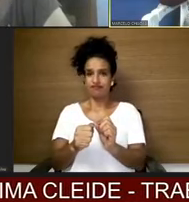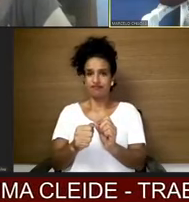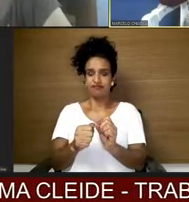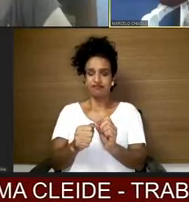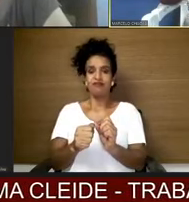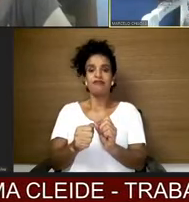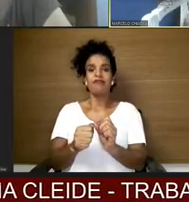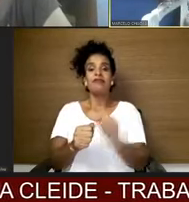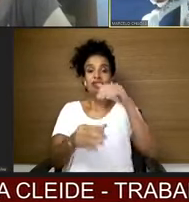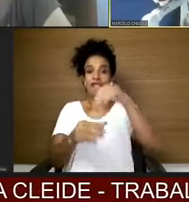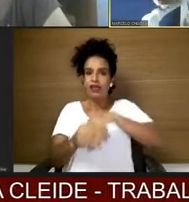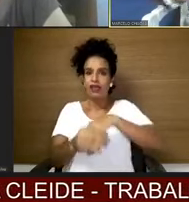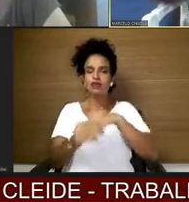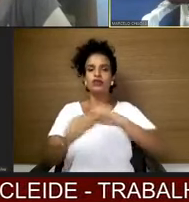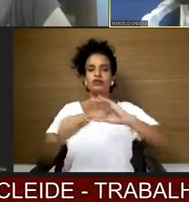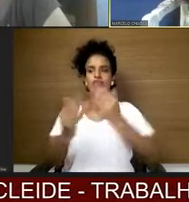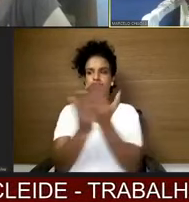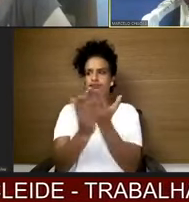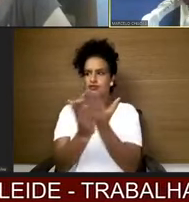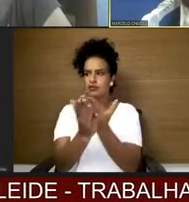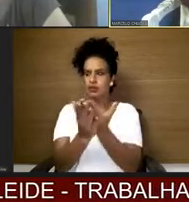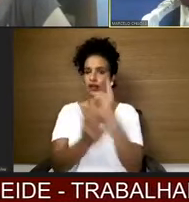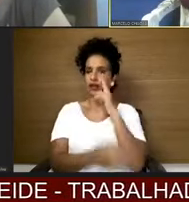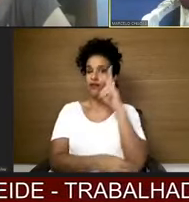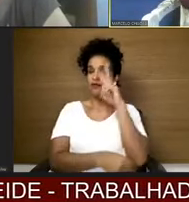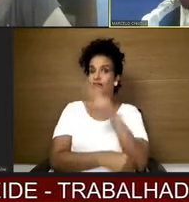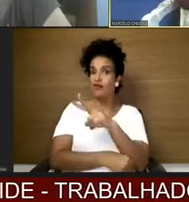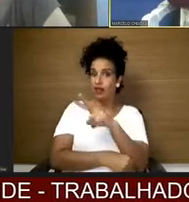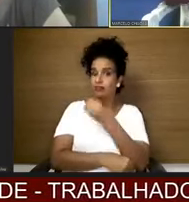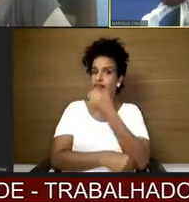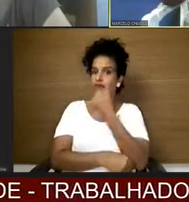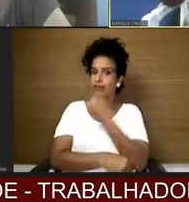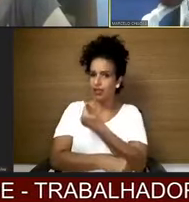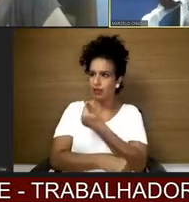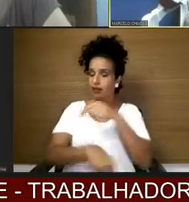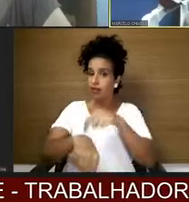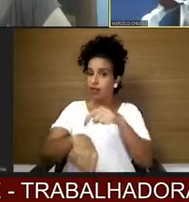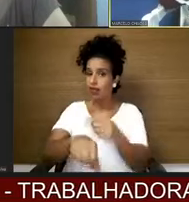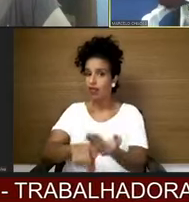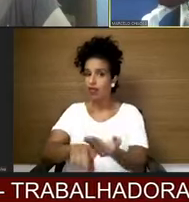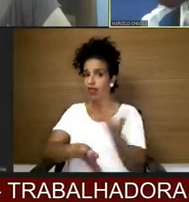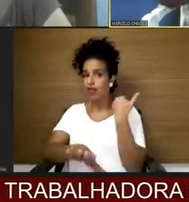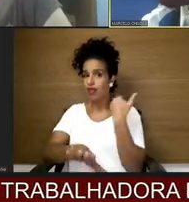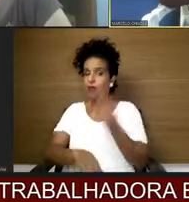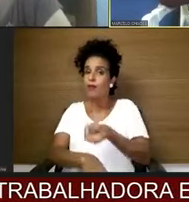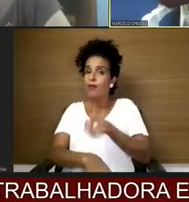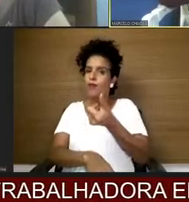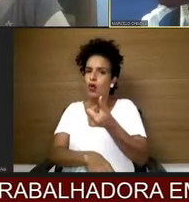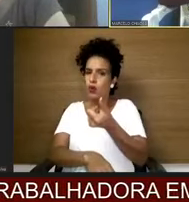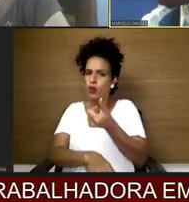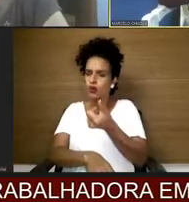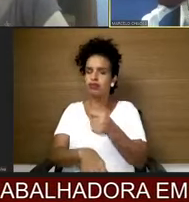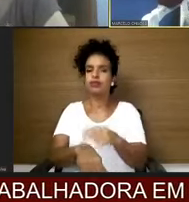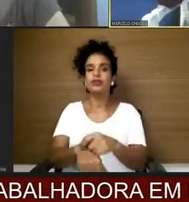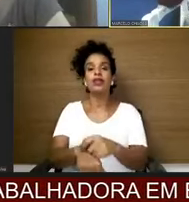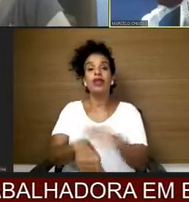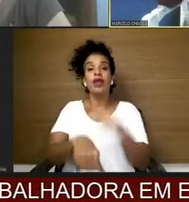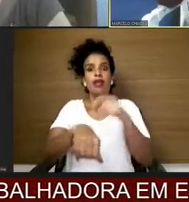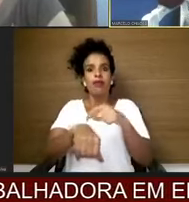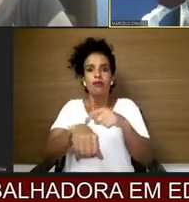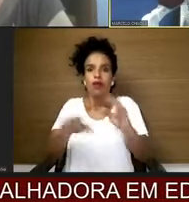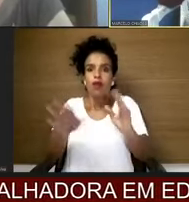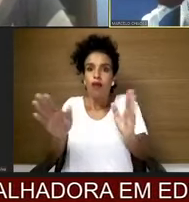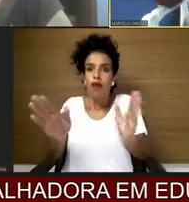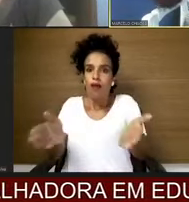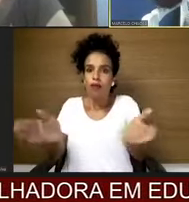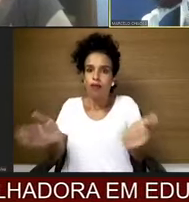escola. Veja bem. Estou falando de um passado muito recente. Hoje, as condições que nós estamos discutindo e